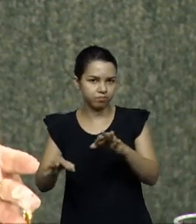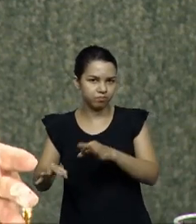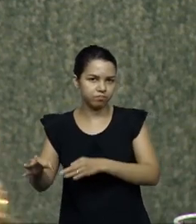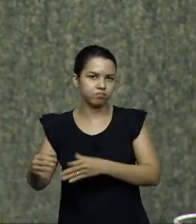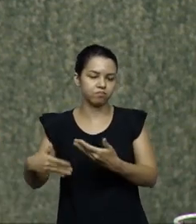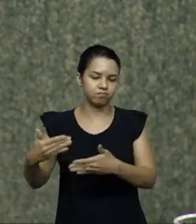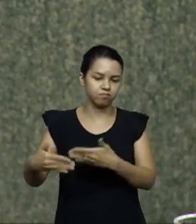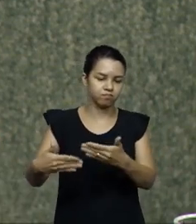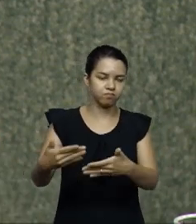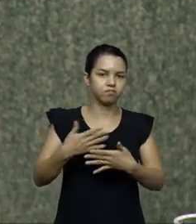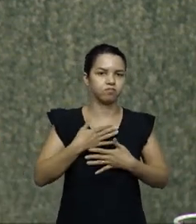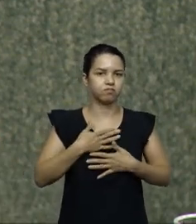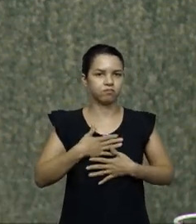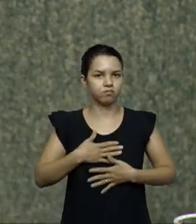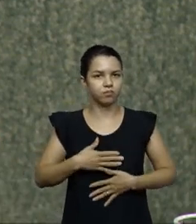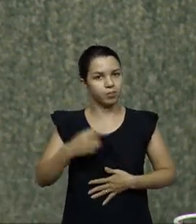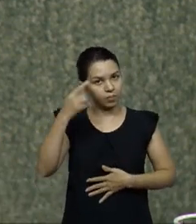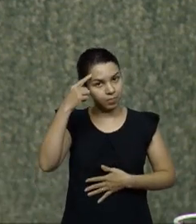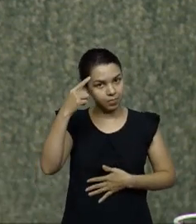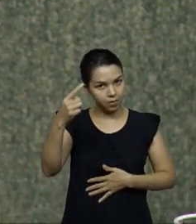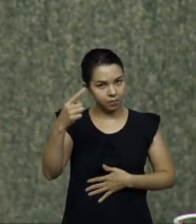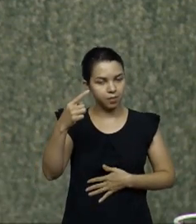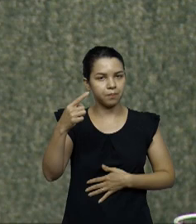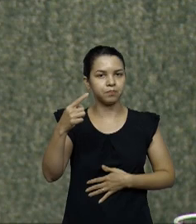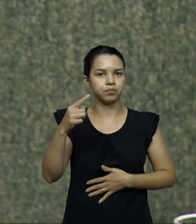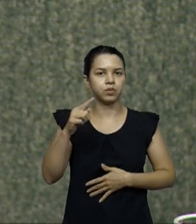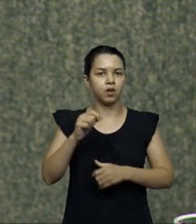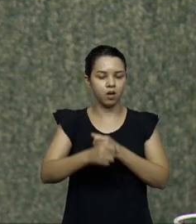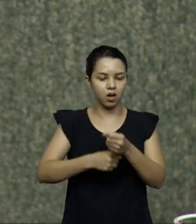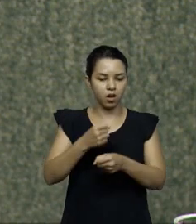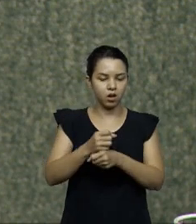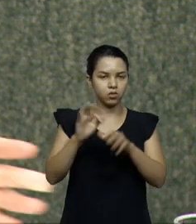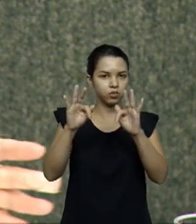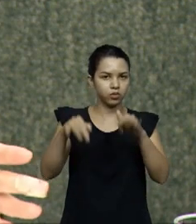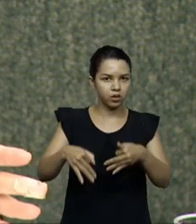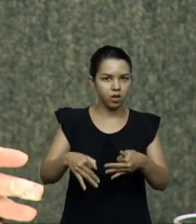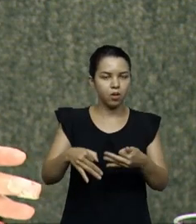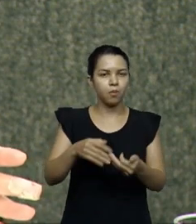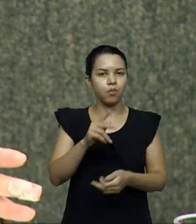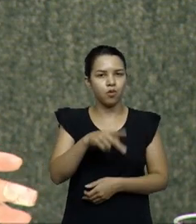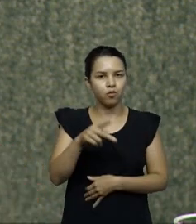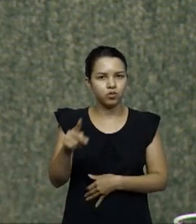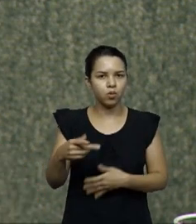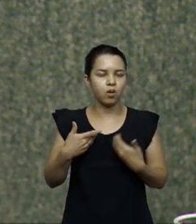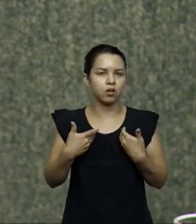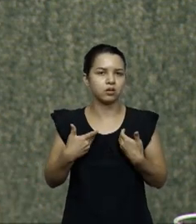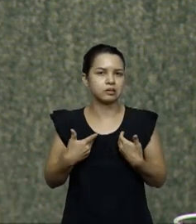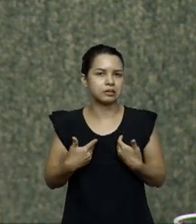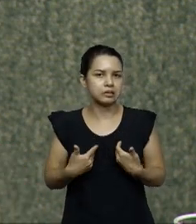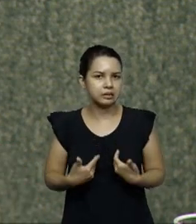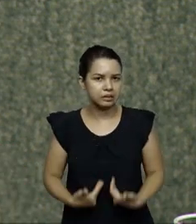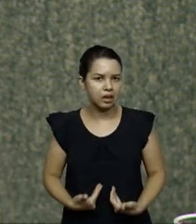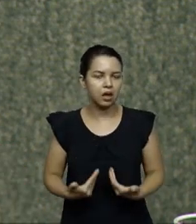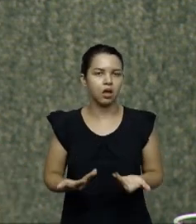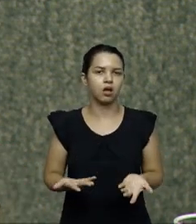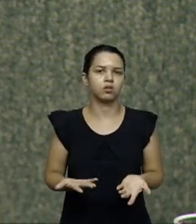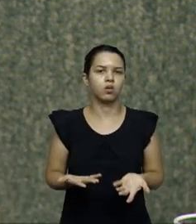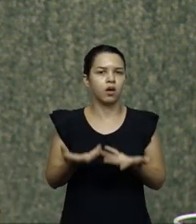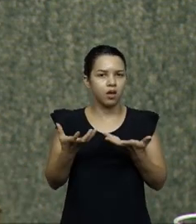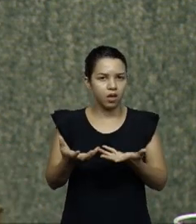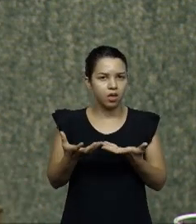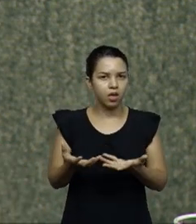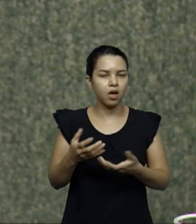tranquila e vamos lembrar que no final do ano os professores estão cansada thermos exaustos querem